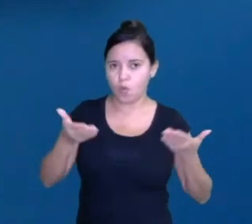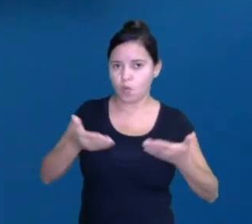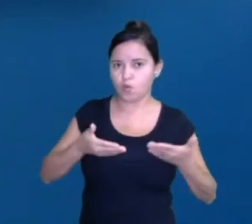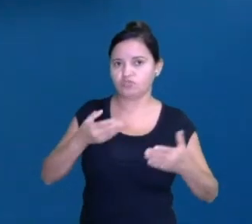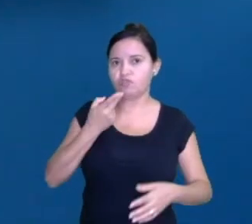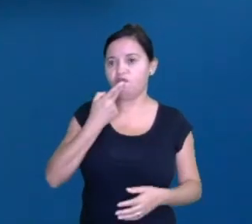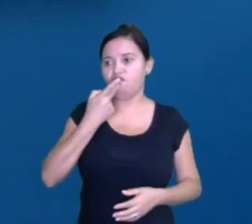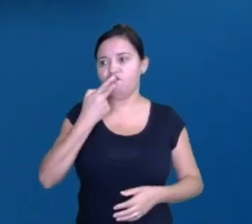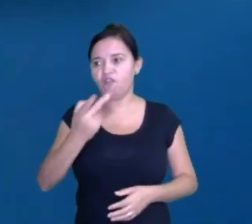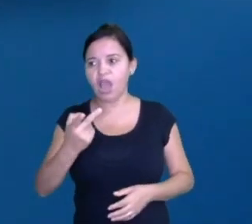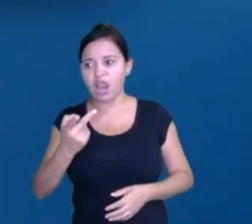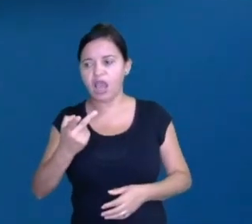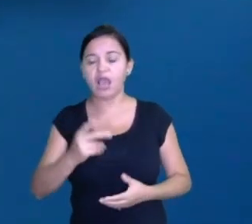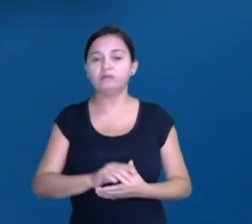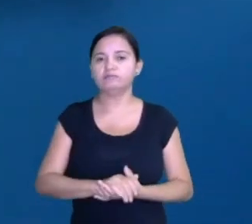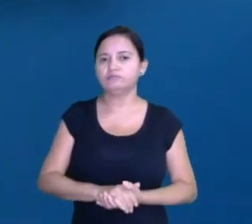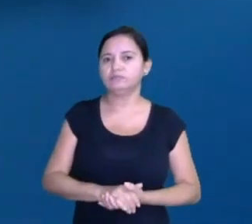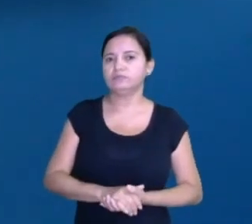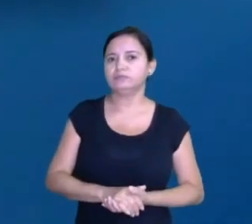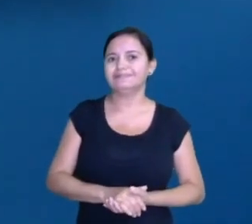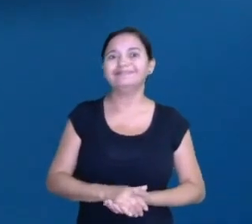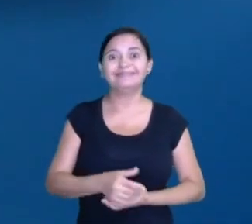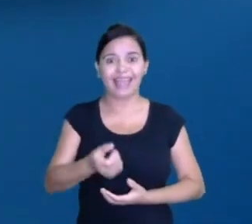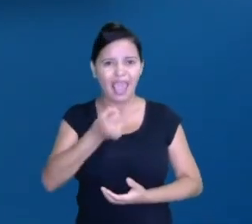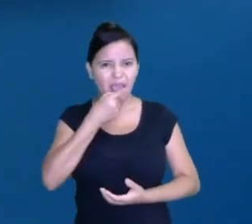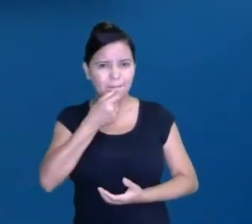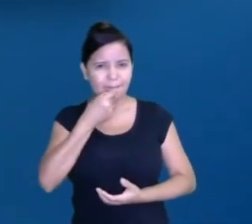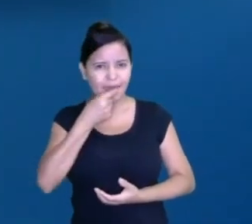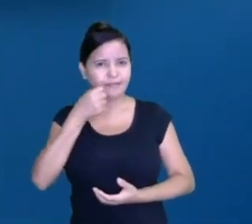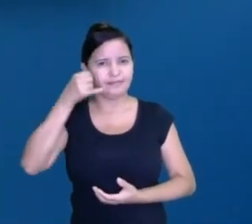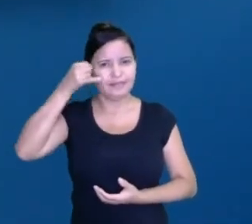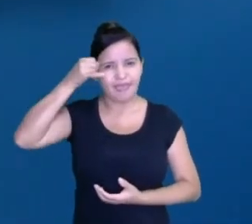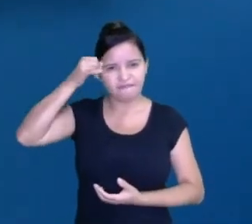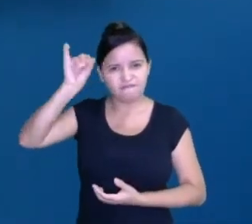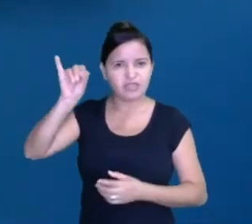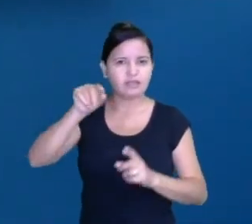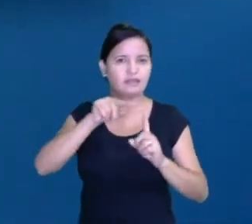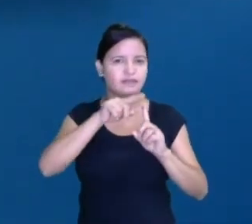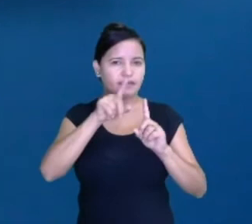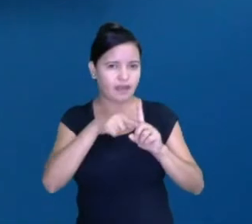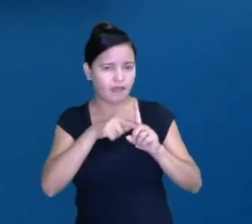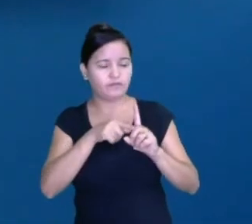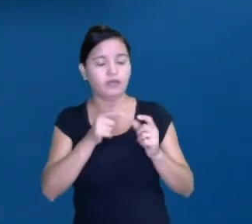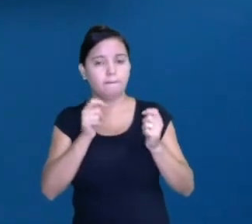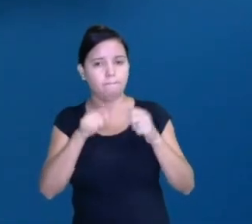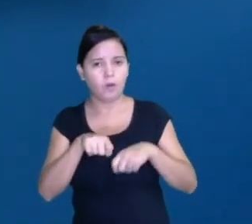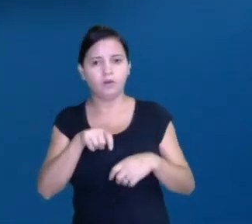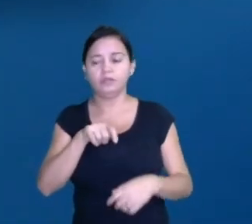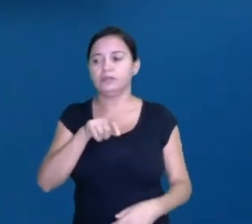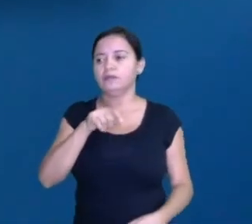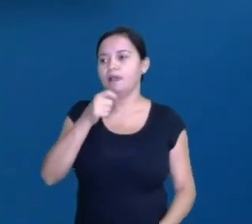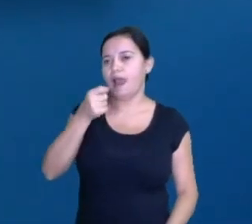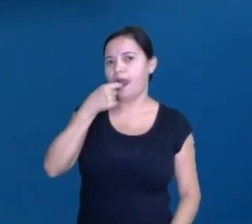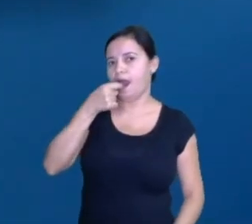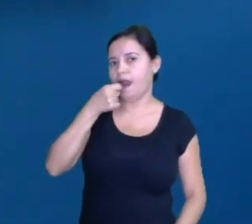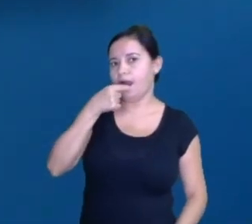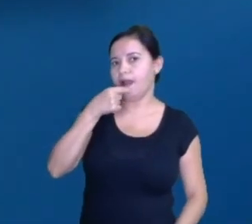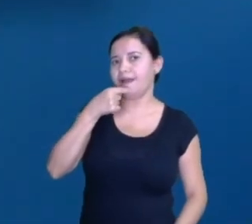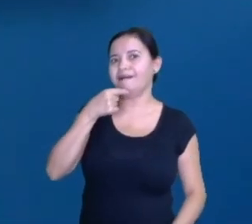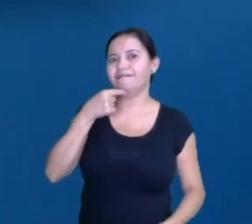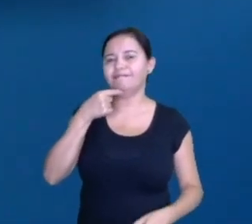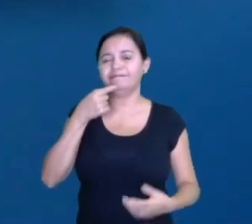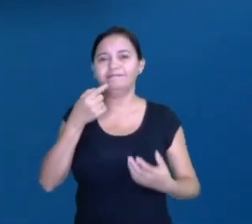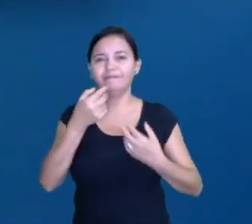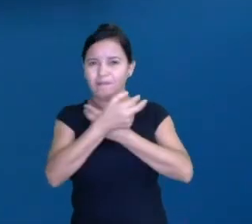graças ao advento dos anticoncepcionais na forma de pílula, porque você sabe, quando eu falo dos